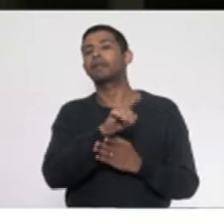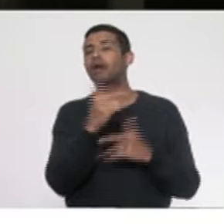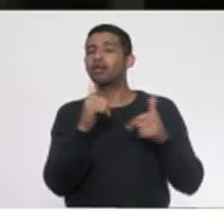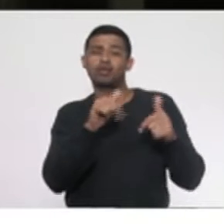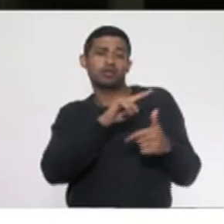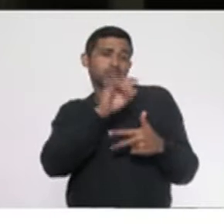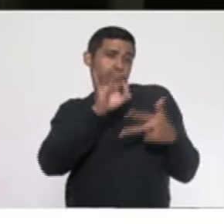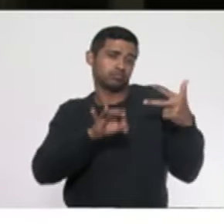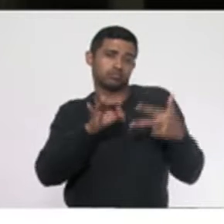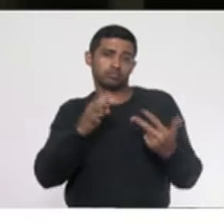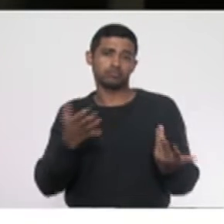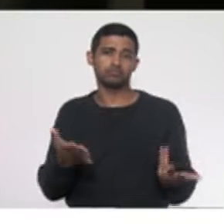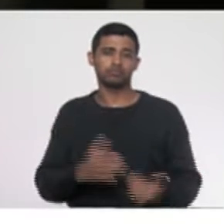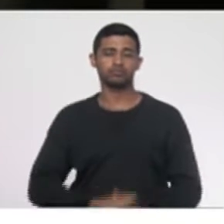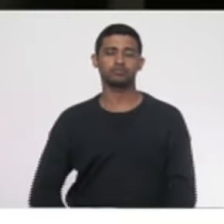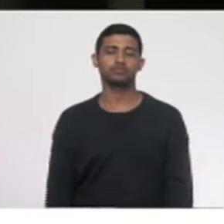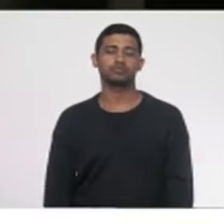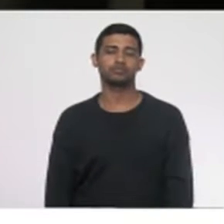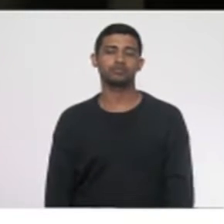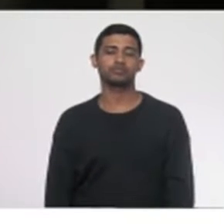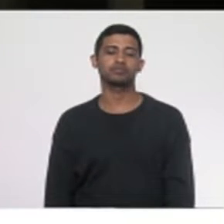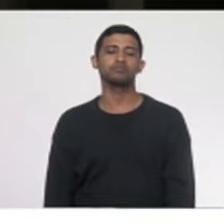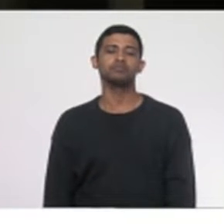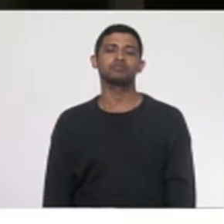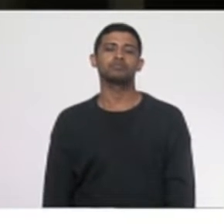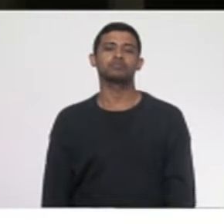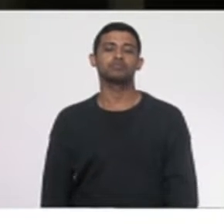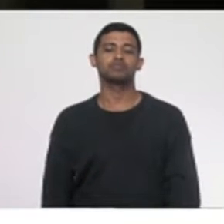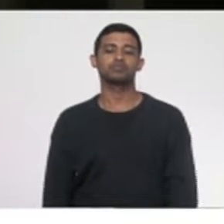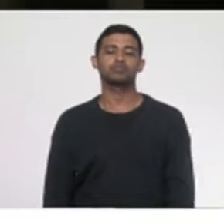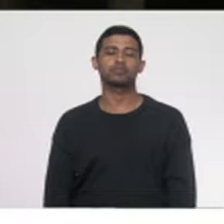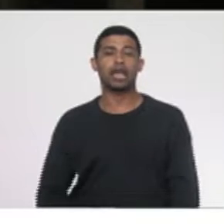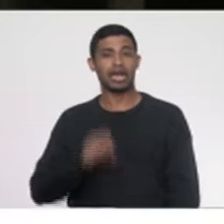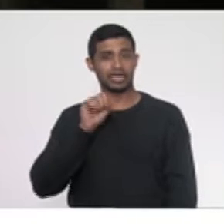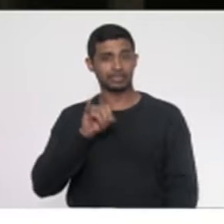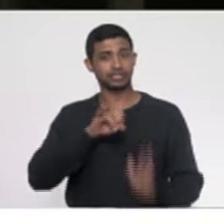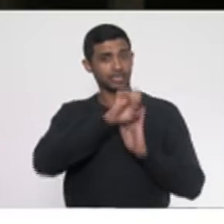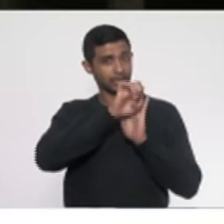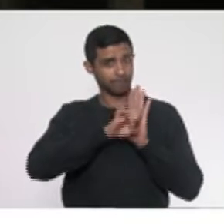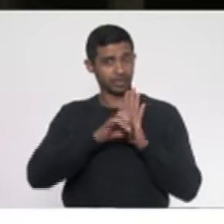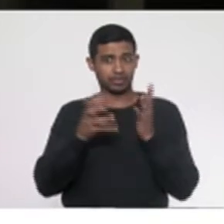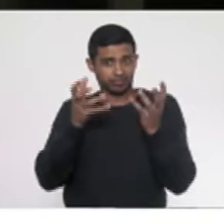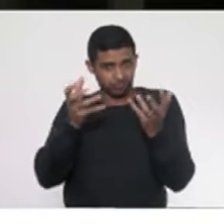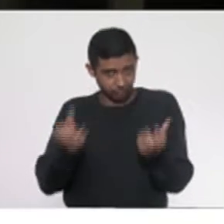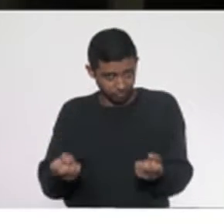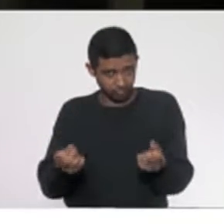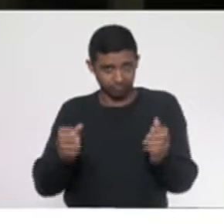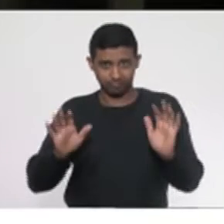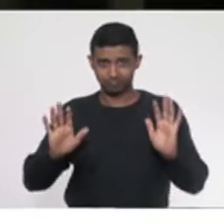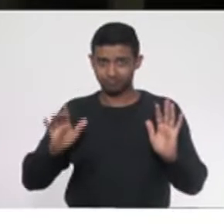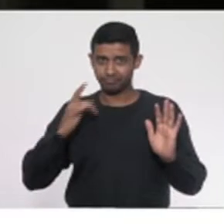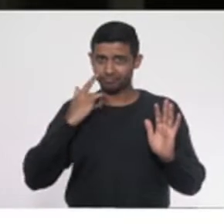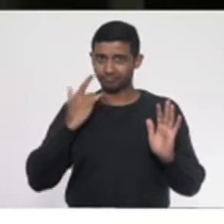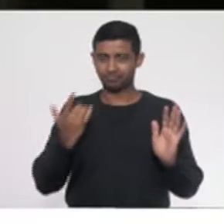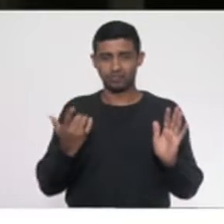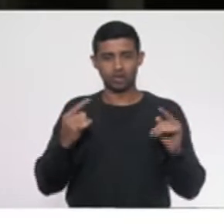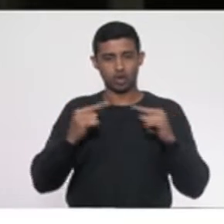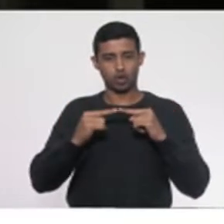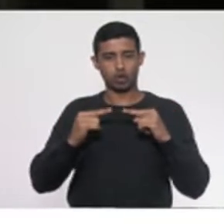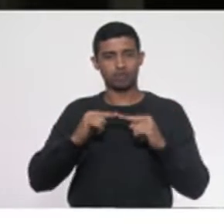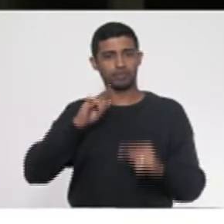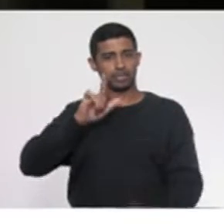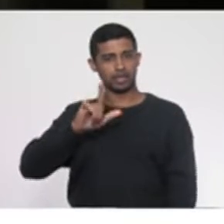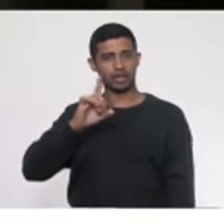Então, nós não podemos legislar sobre isso. Se essa emenda for acatada, vai ser uma LDO, já